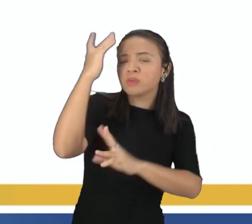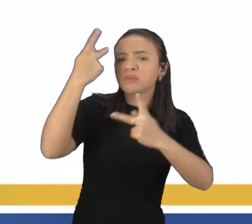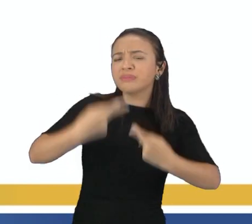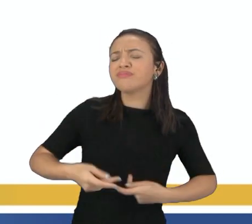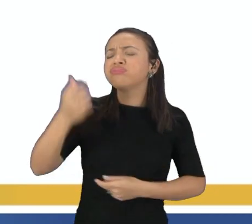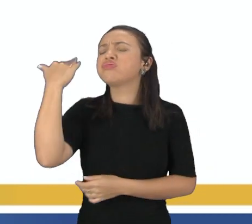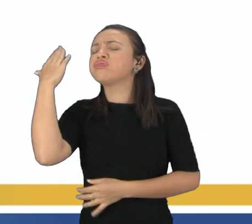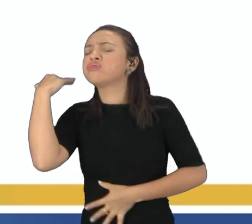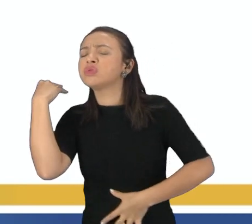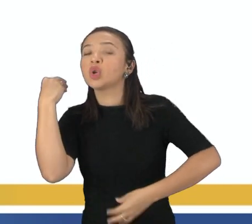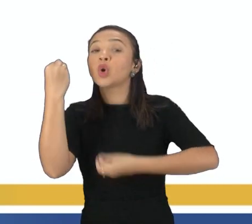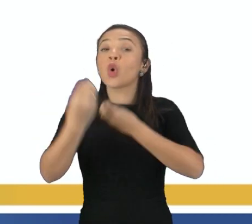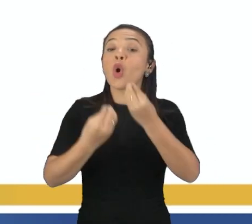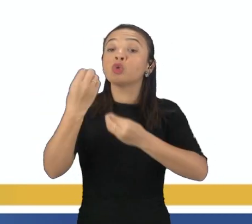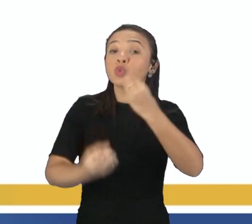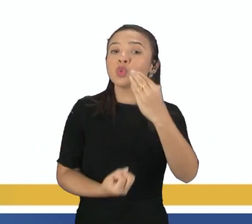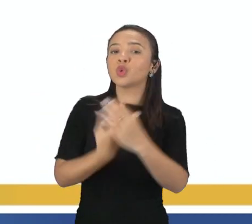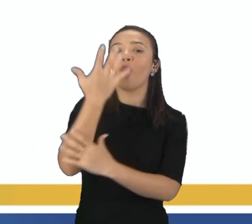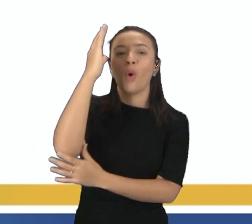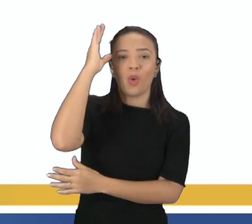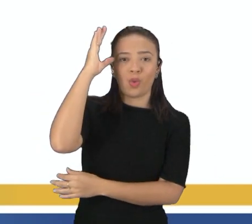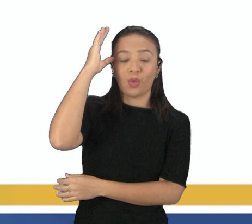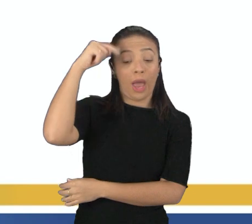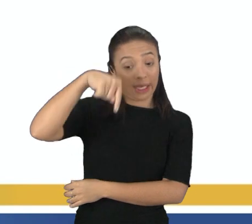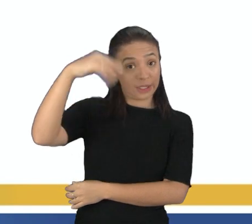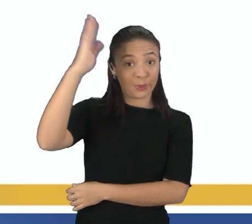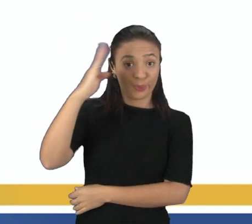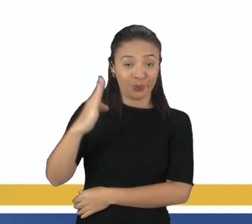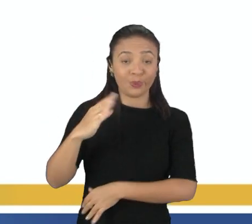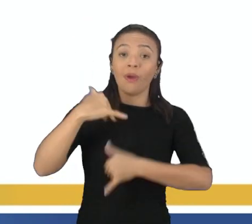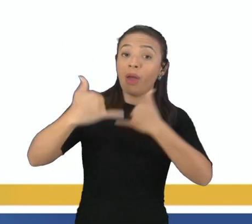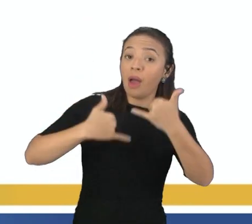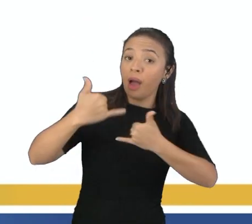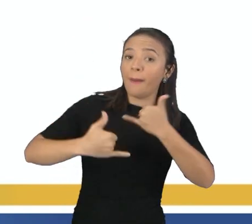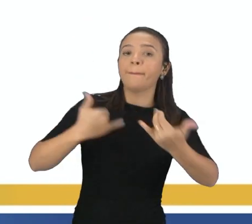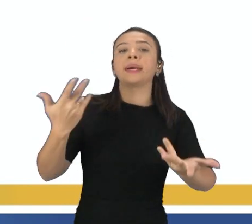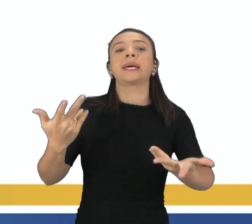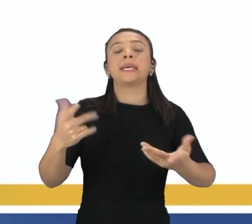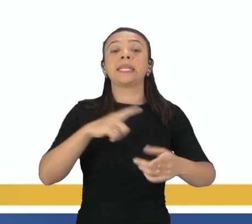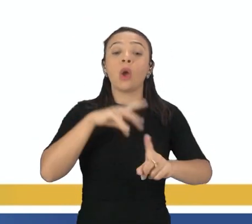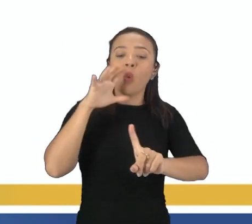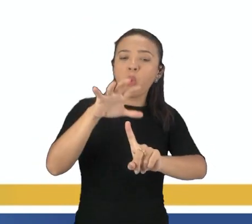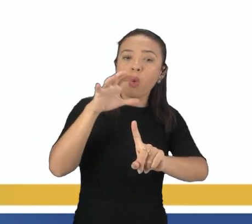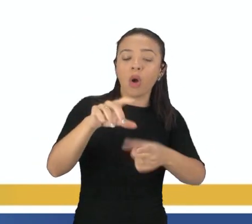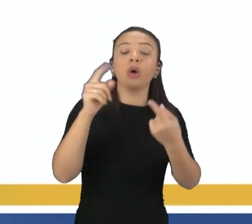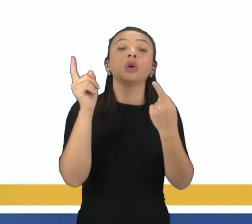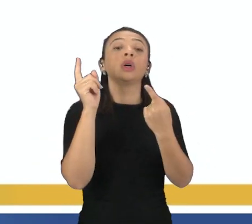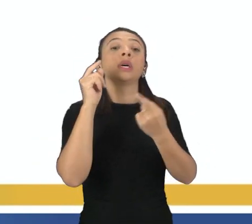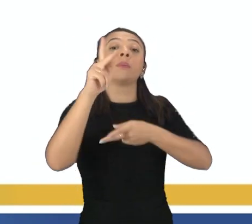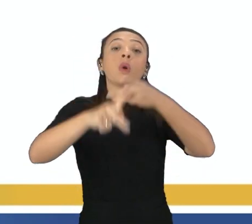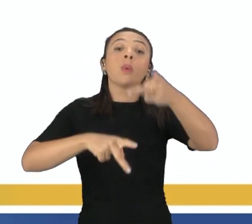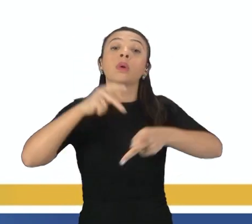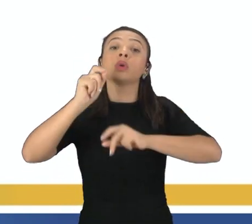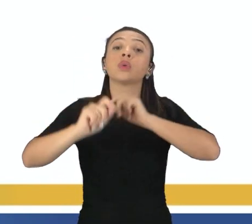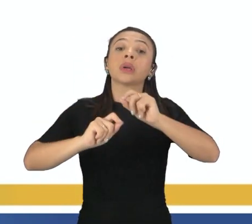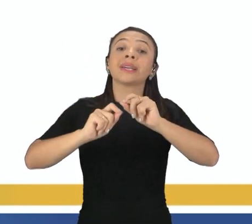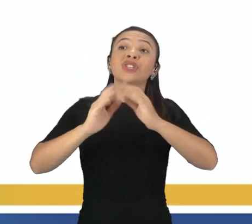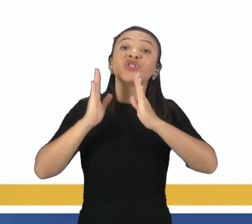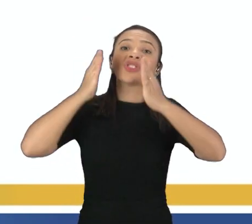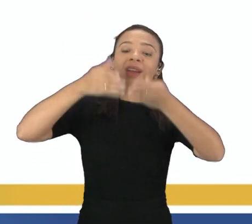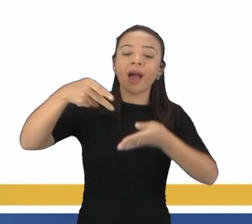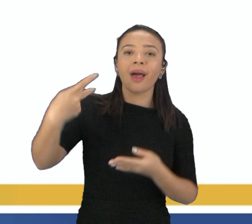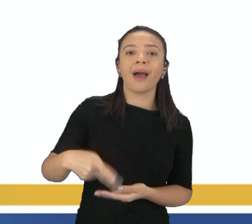desde o início da sua cultura. No Brasil, as brincadeiras e jogos têm influência da cultura dos povos que